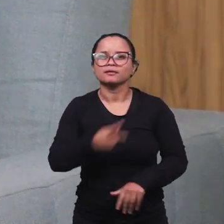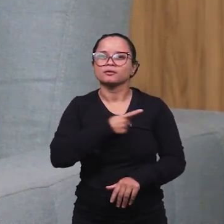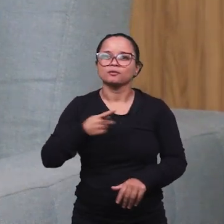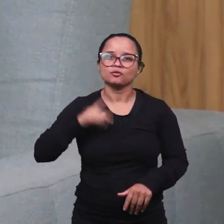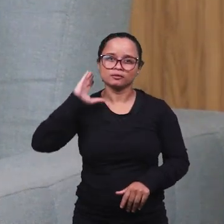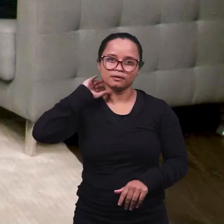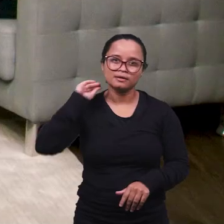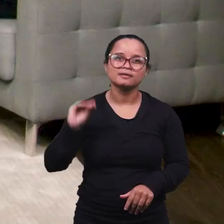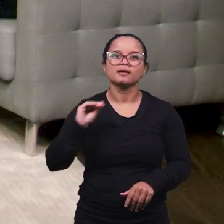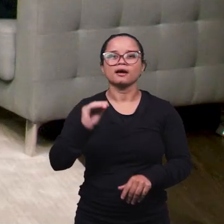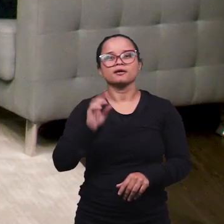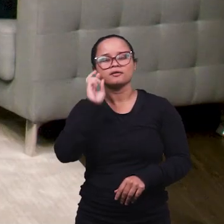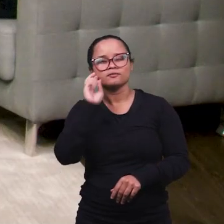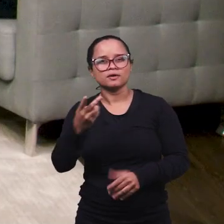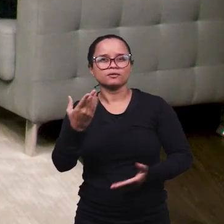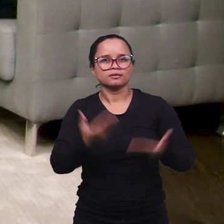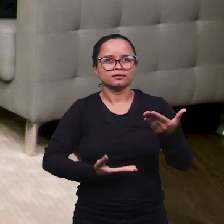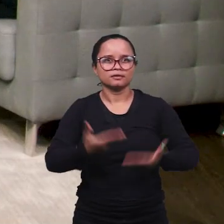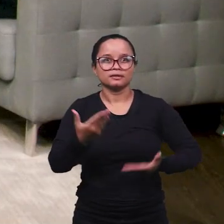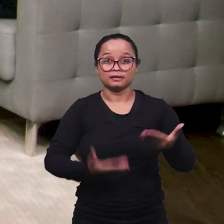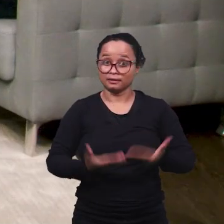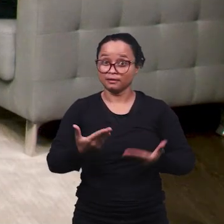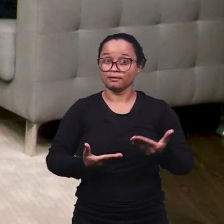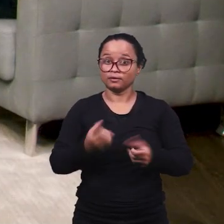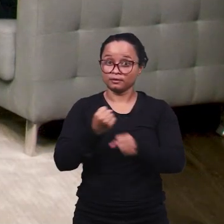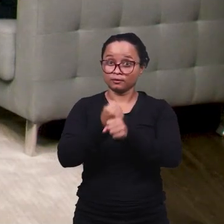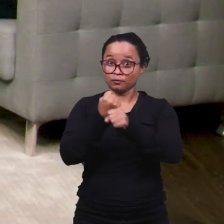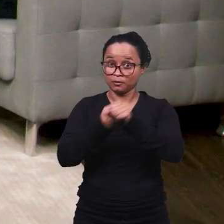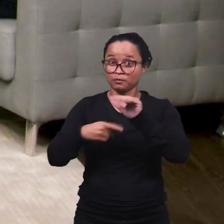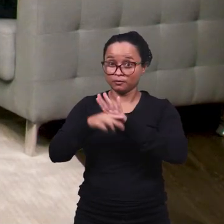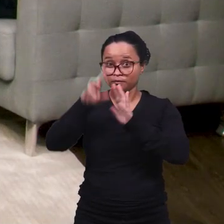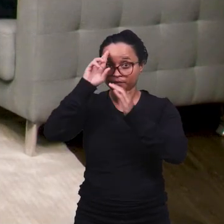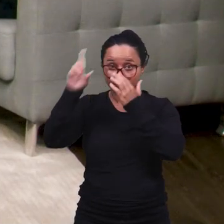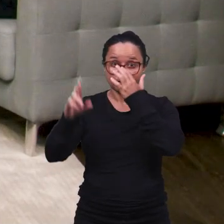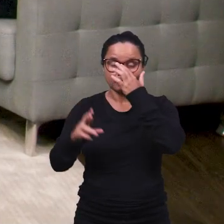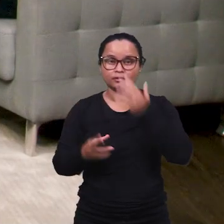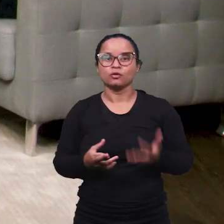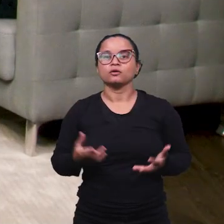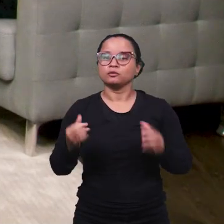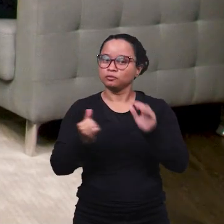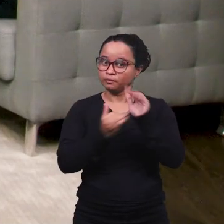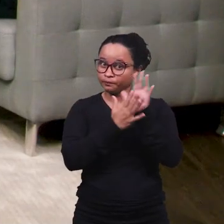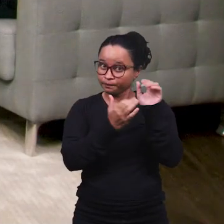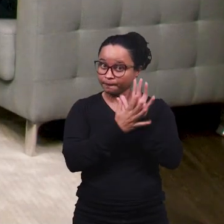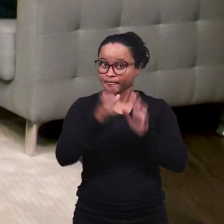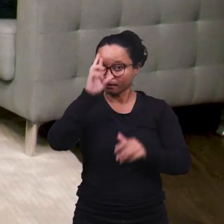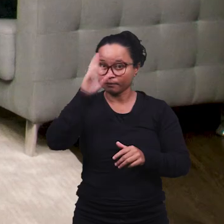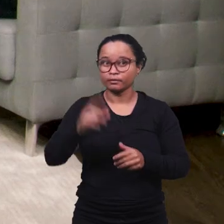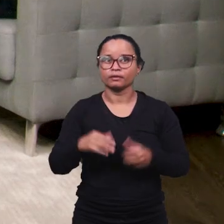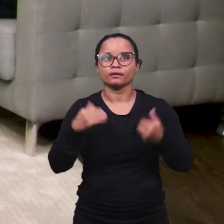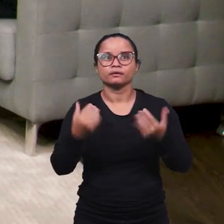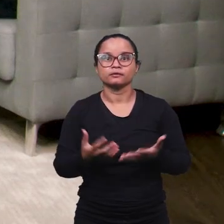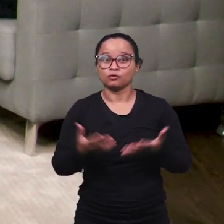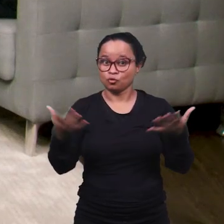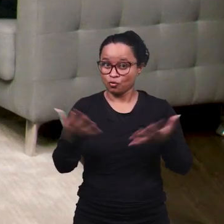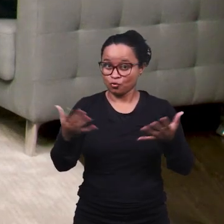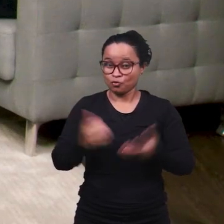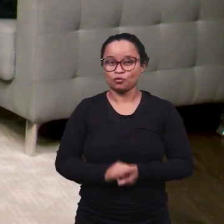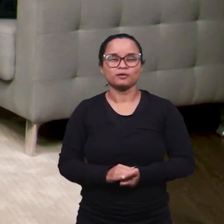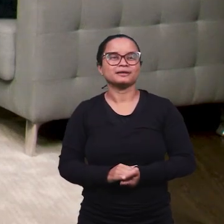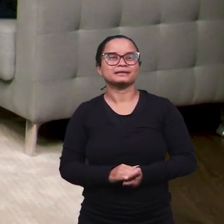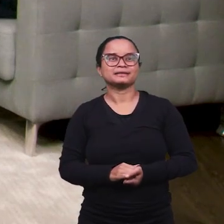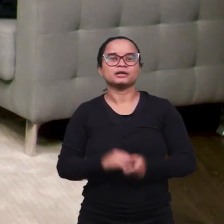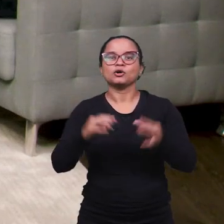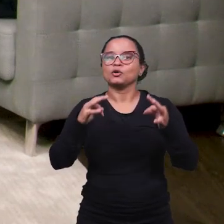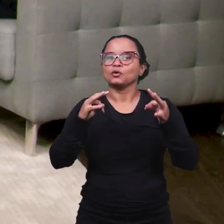sendo usados na obra. Louvado seja o Senhor. É a palavra de Deus nos nossos dias, não é, pastor Abel? É o Zacarias de hoje, não